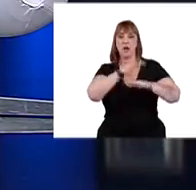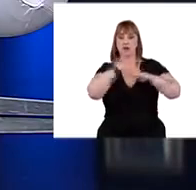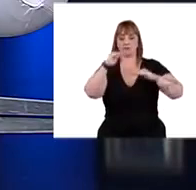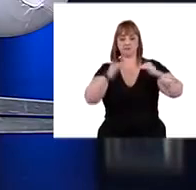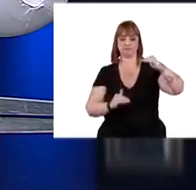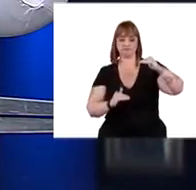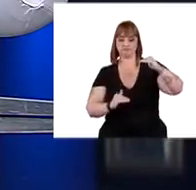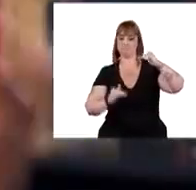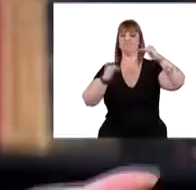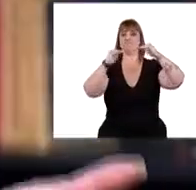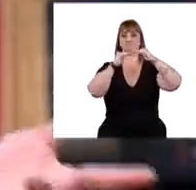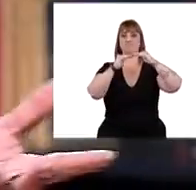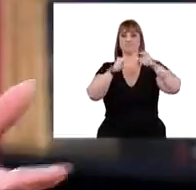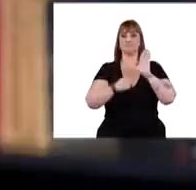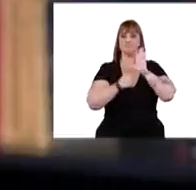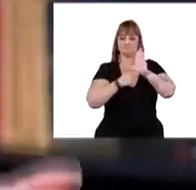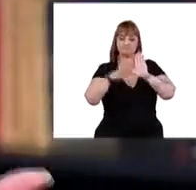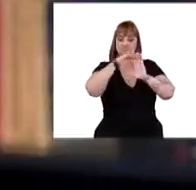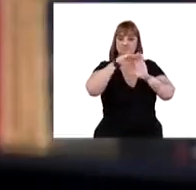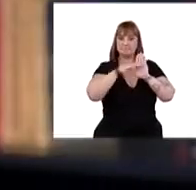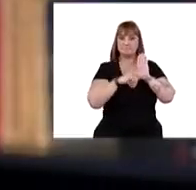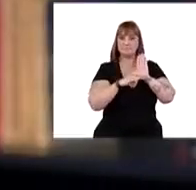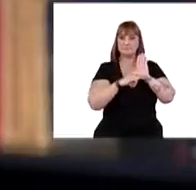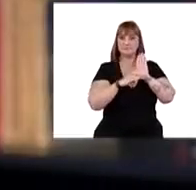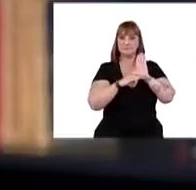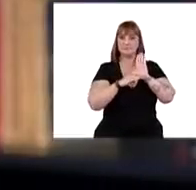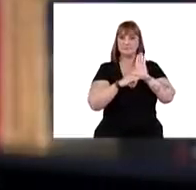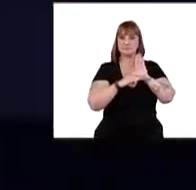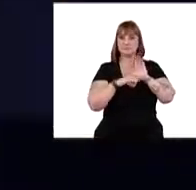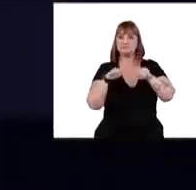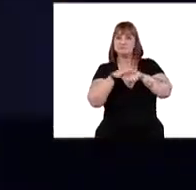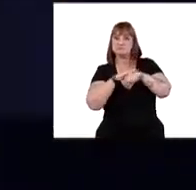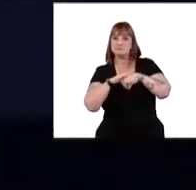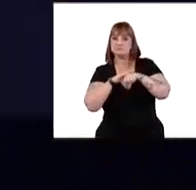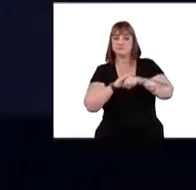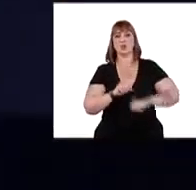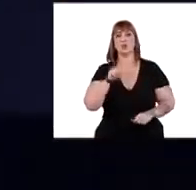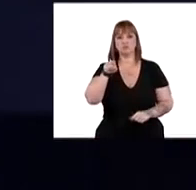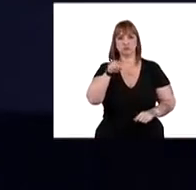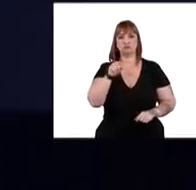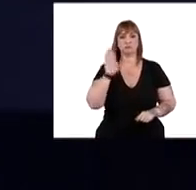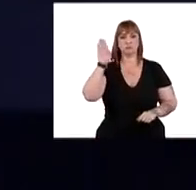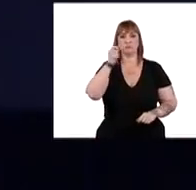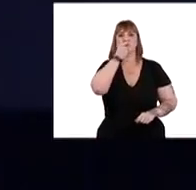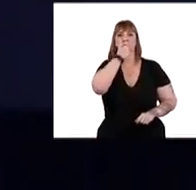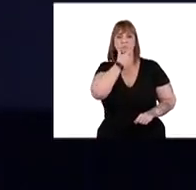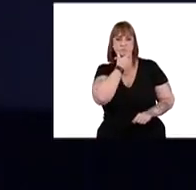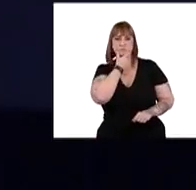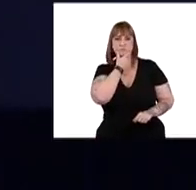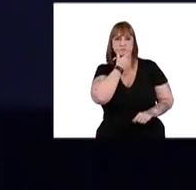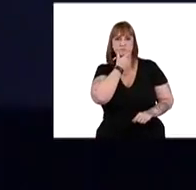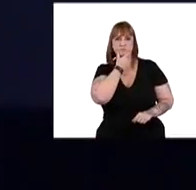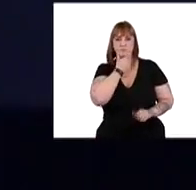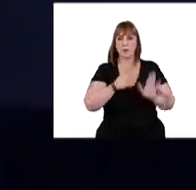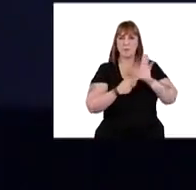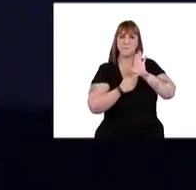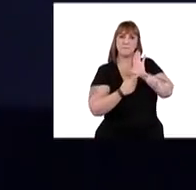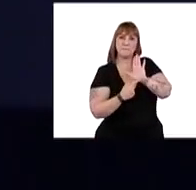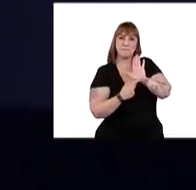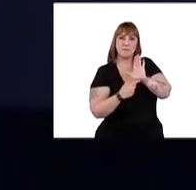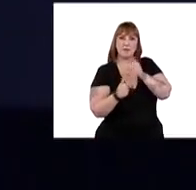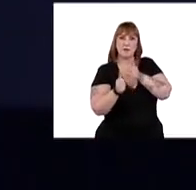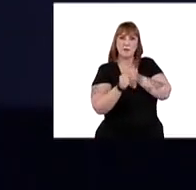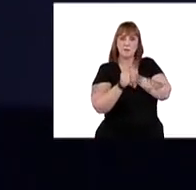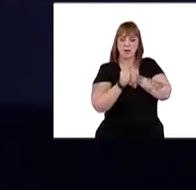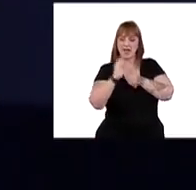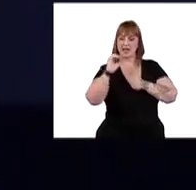nossas pautas também para o centro, né, das discussões. O seu candidato, Guilherme Boulos, ele aparece muito próximo de